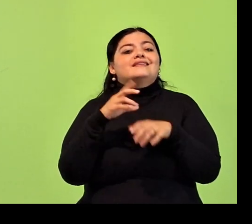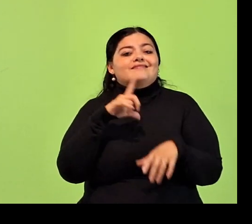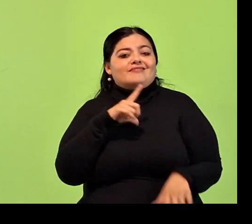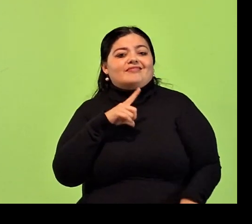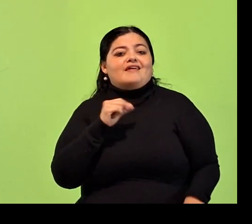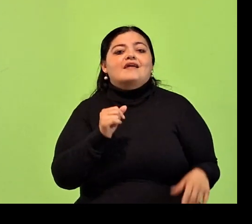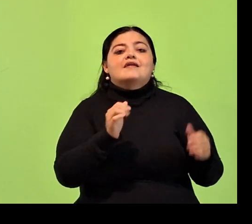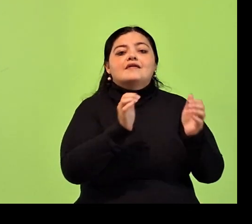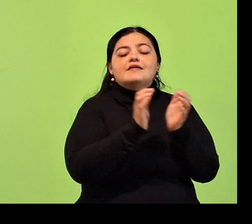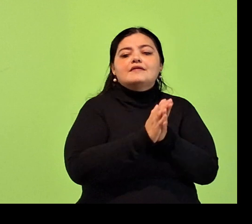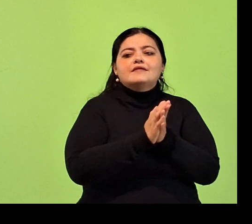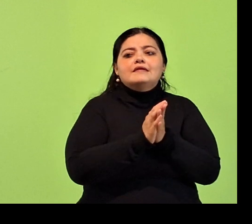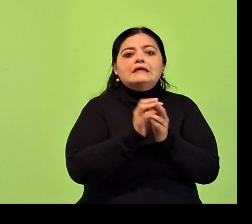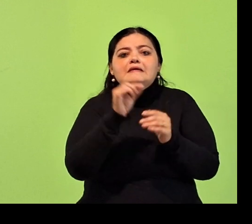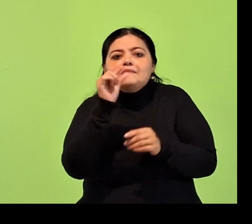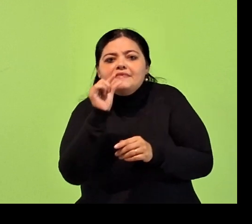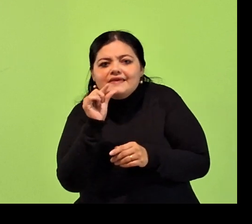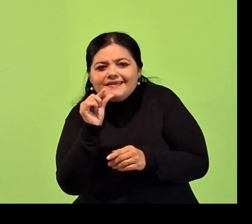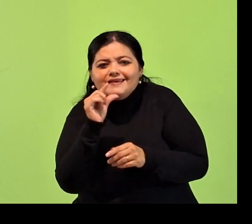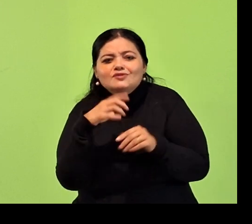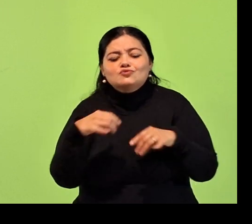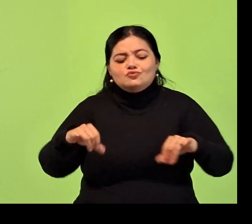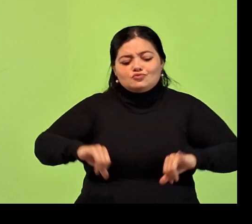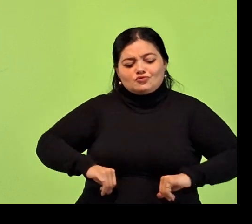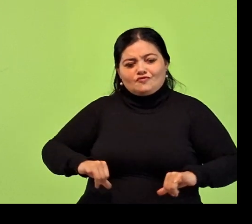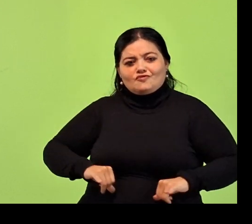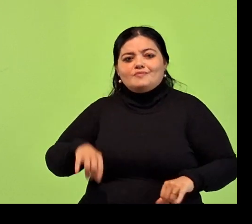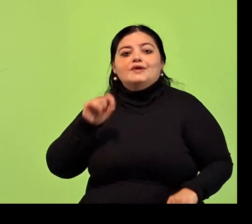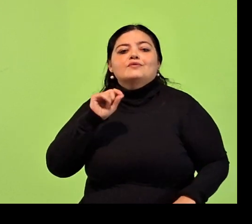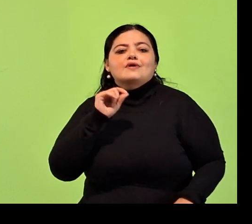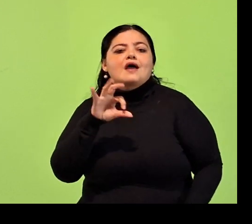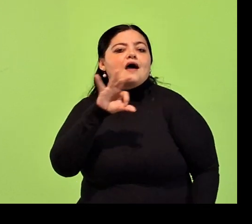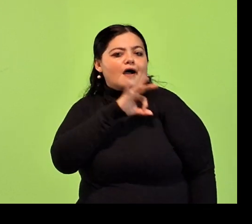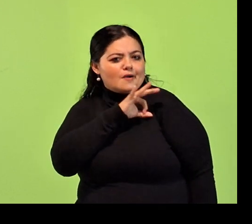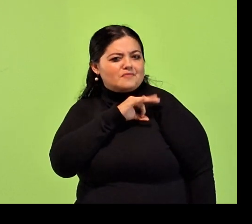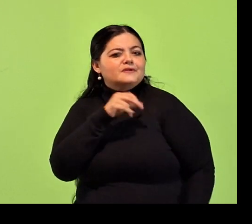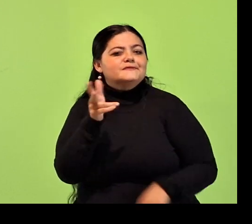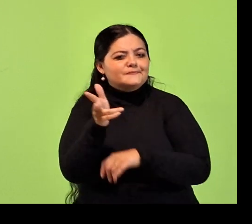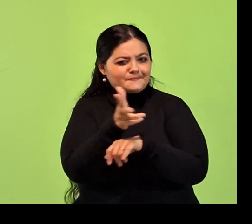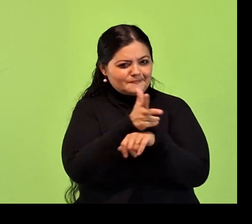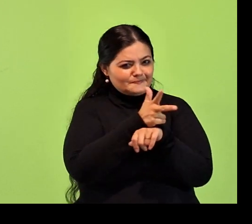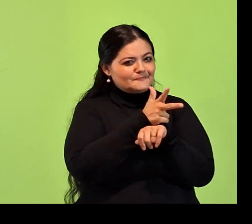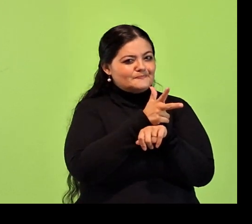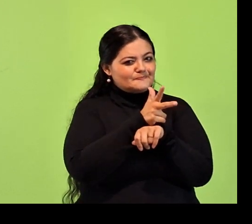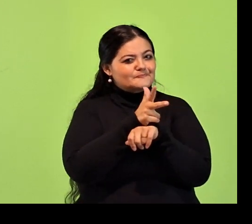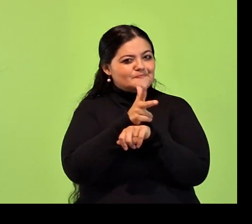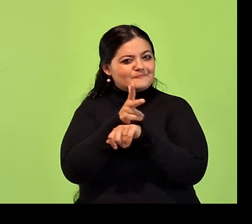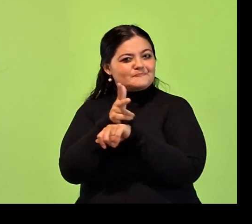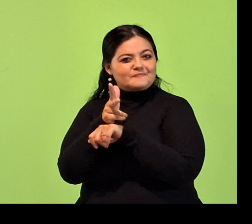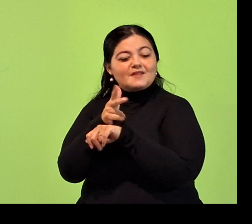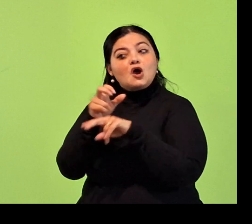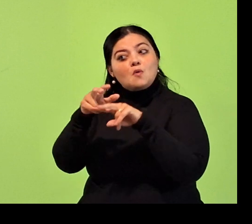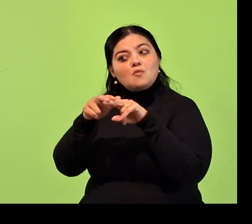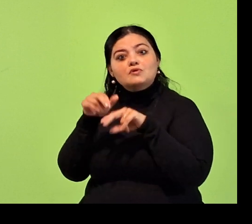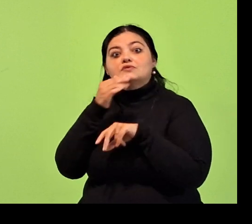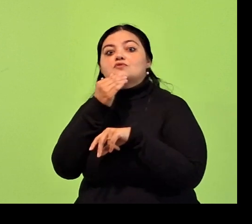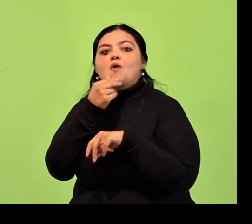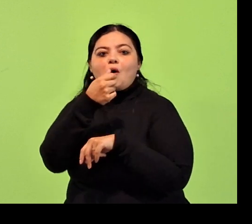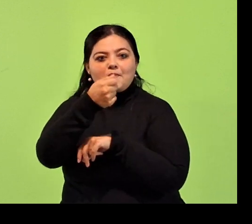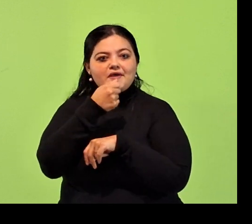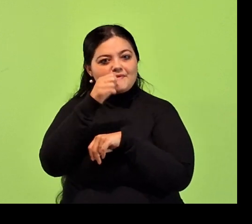chocante, dessas torturas foi gravada pela polícia, e esse foi o material que o Ivan Mizanzuki conseguiu